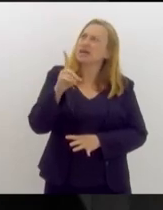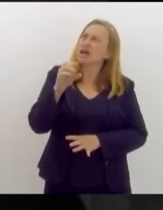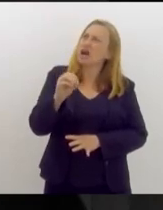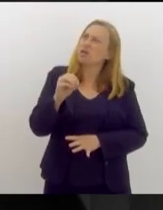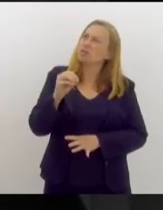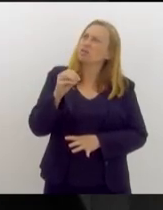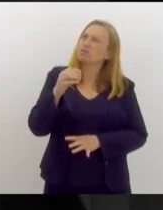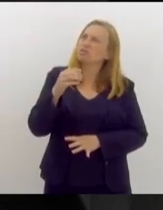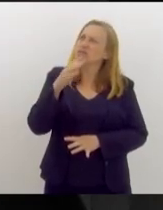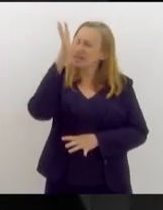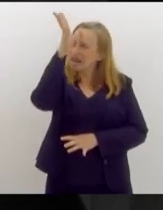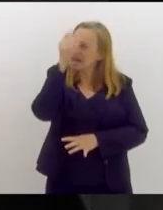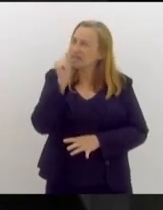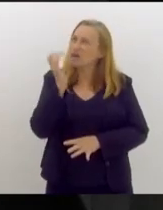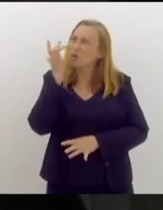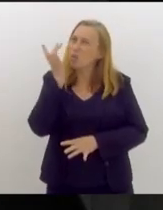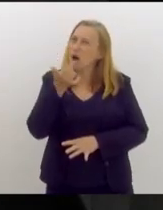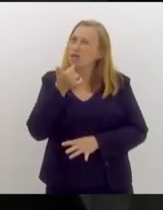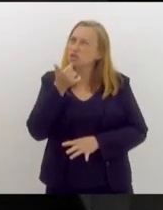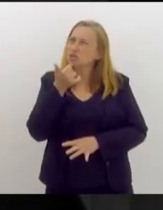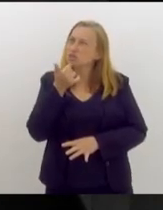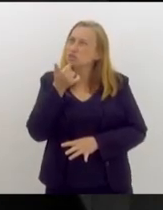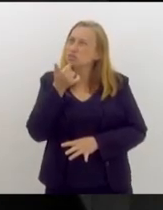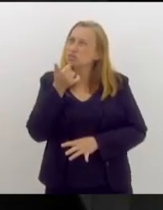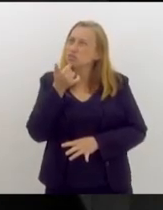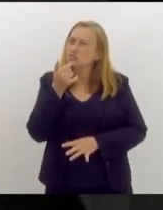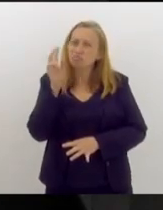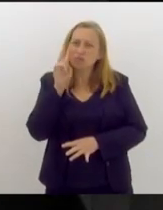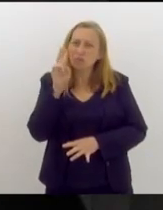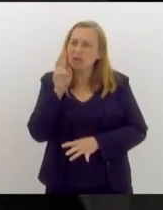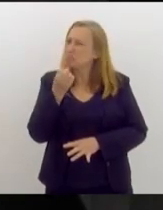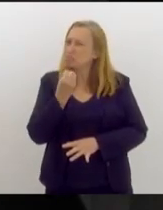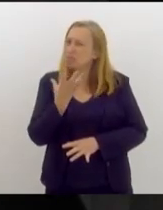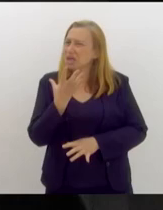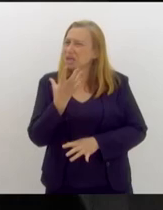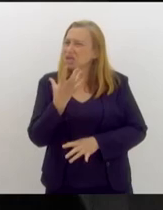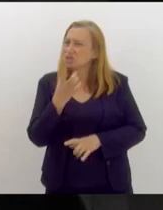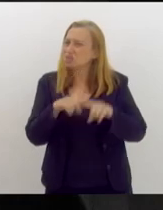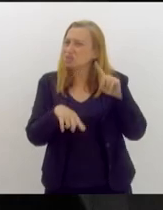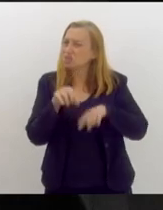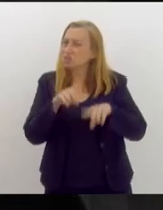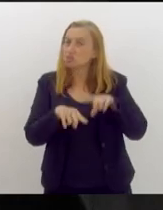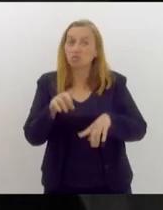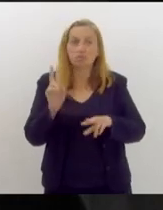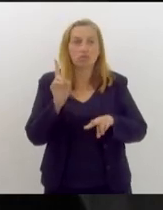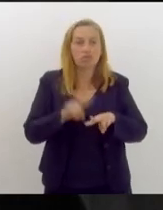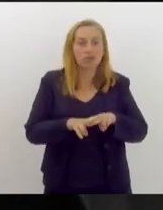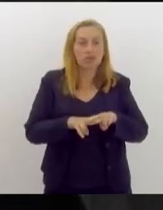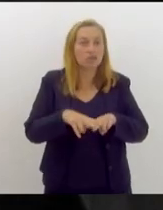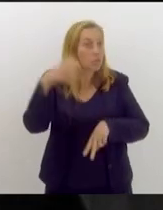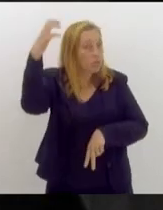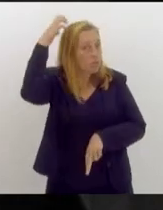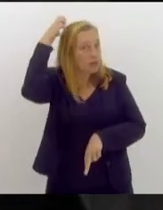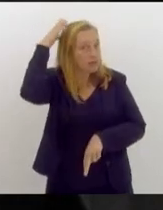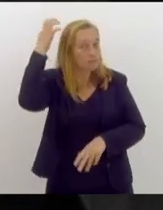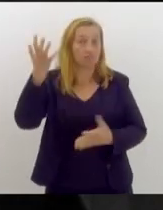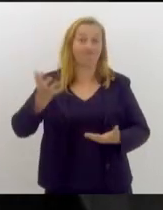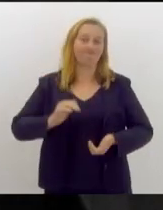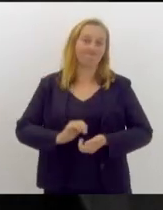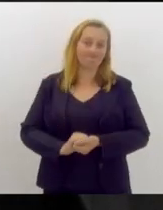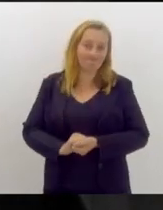eu só imagino algo de preço desprezível foi preso e foi condenado